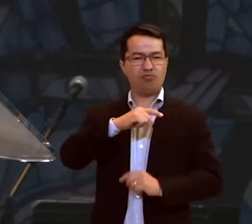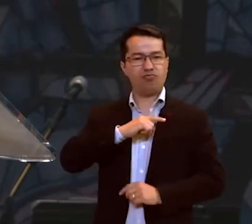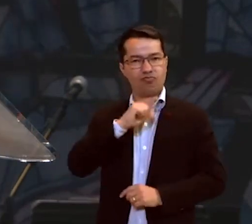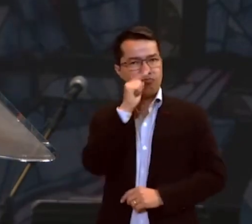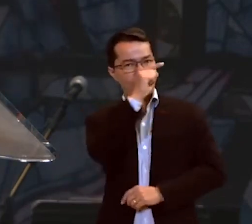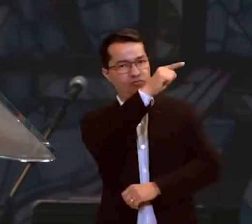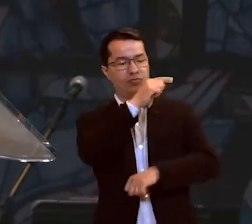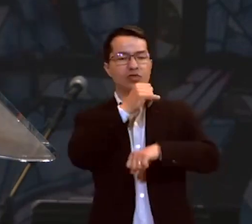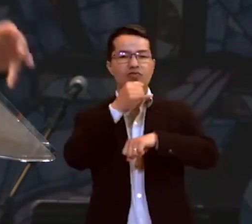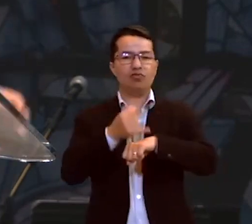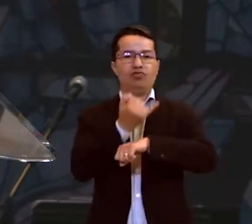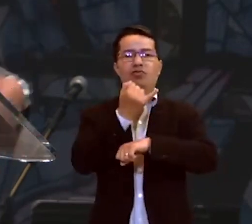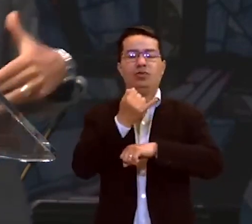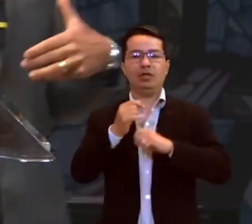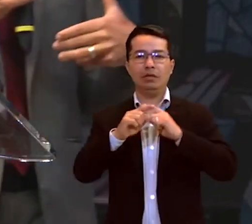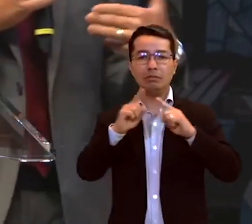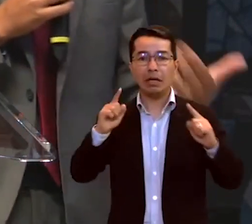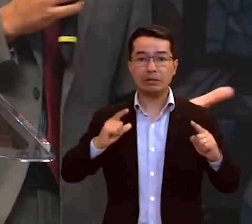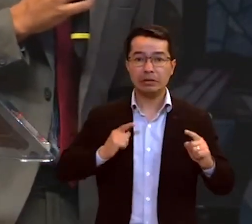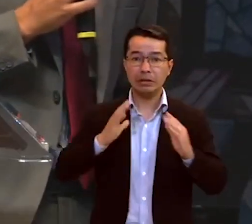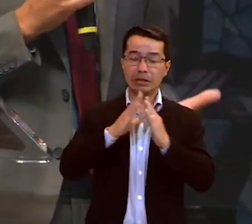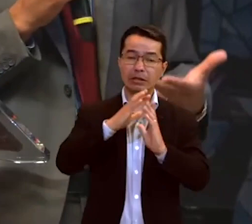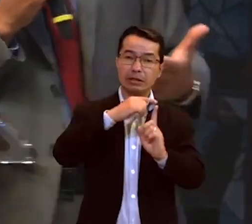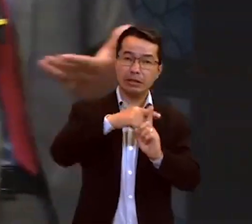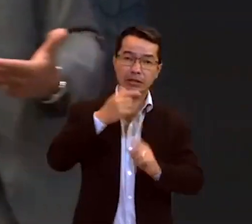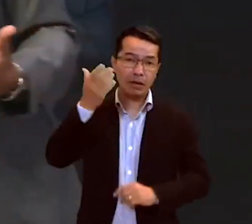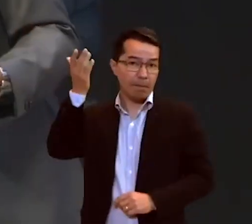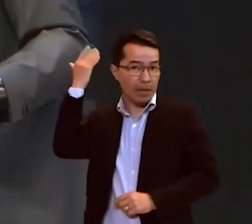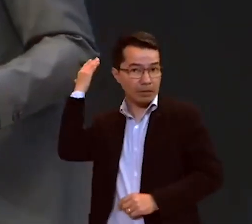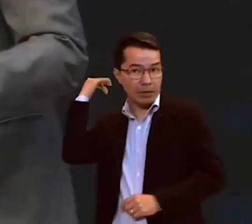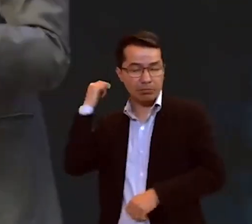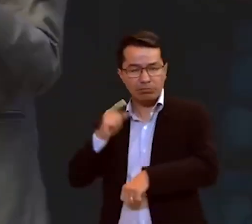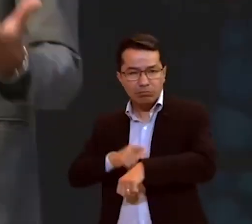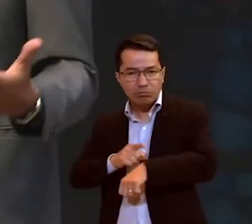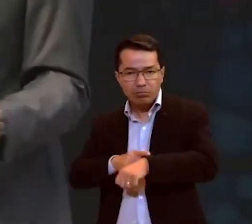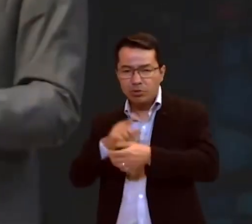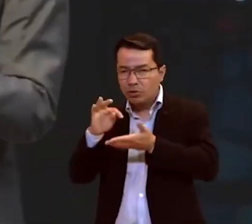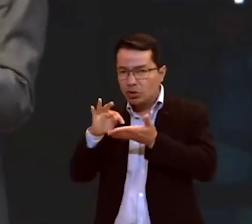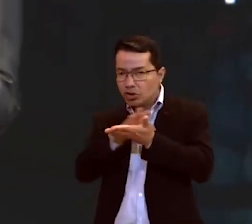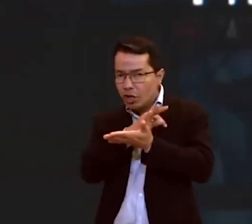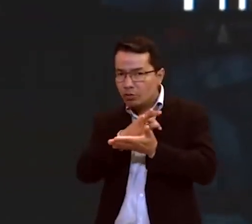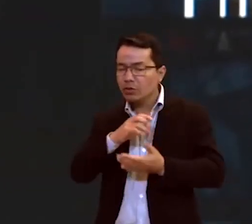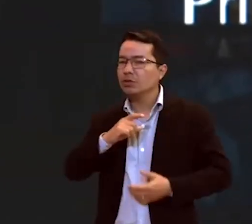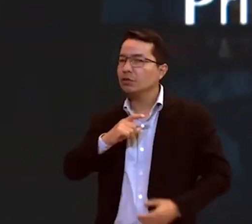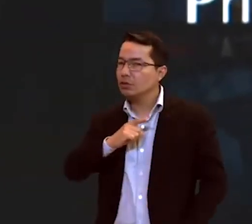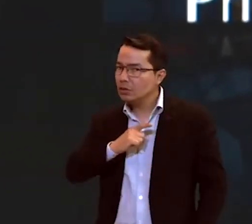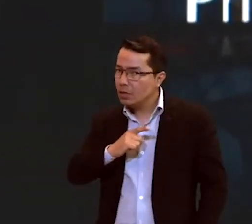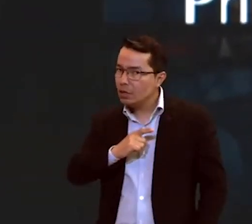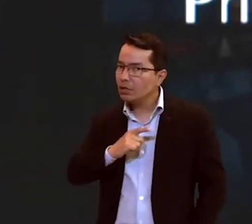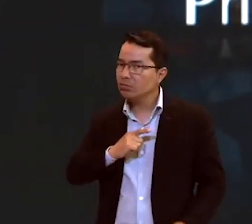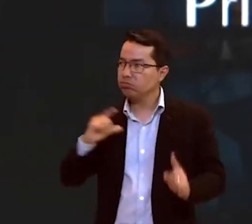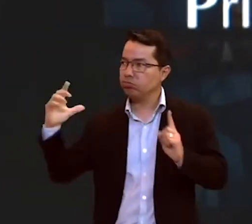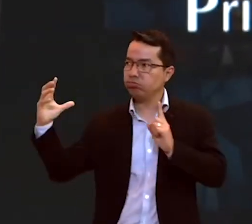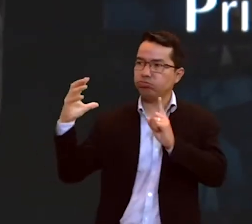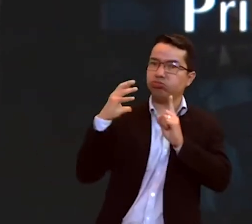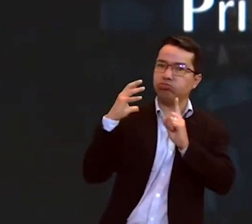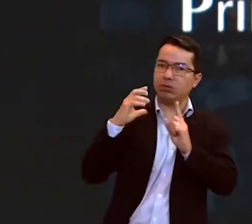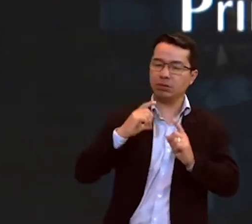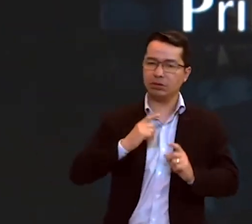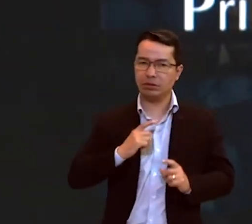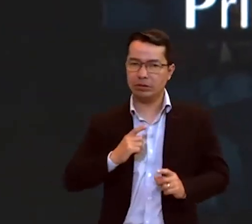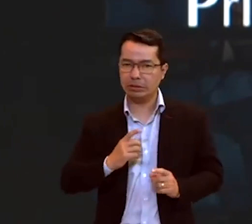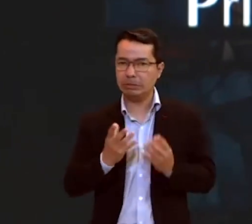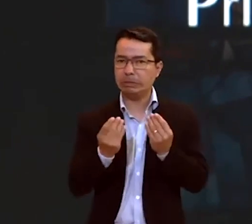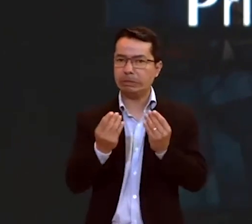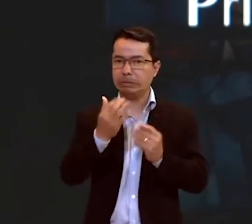Jerusalém. Só que a igreja, nessa época que Tiago está escrevendo, ela estava passando por um momento de perseguição. E devido à perseguição